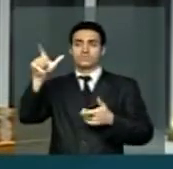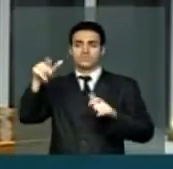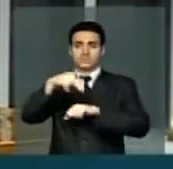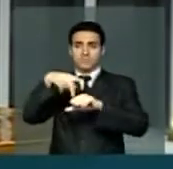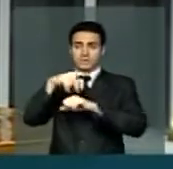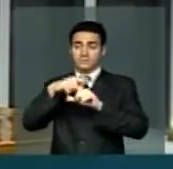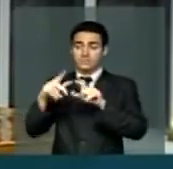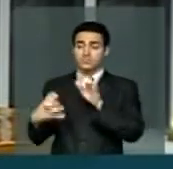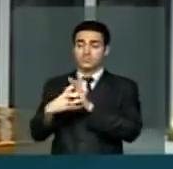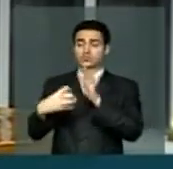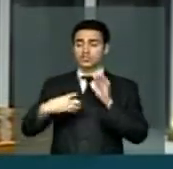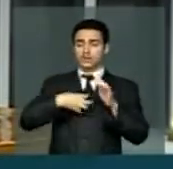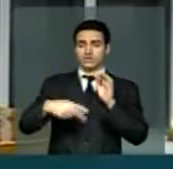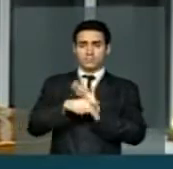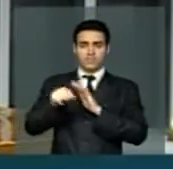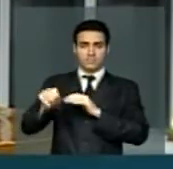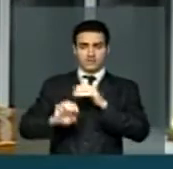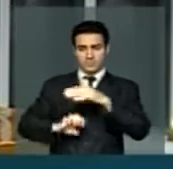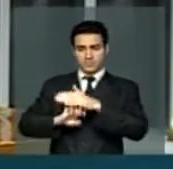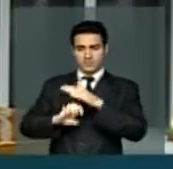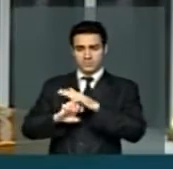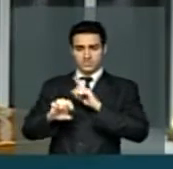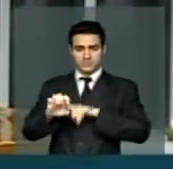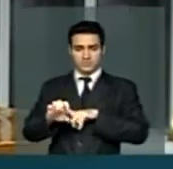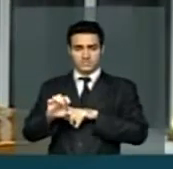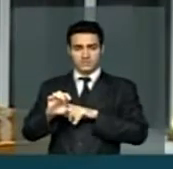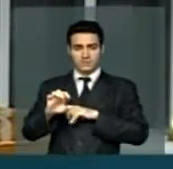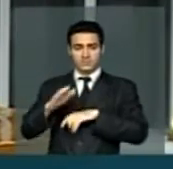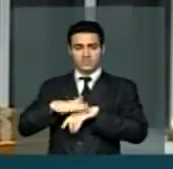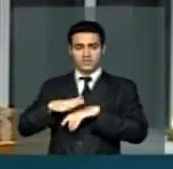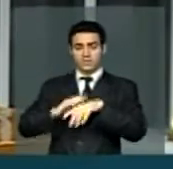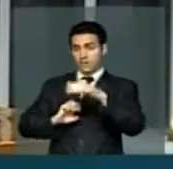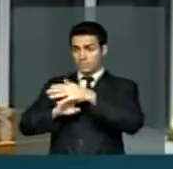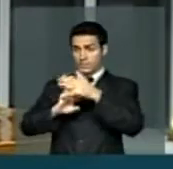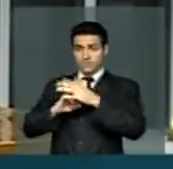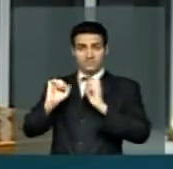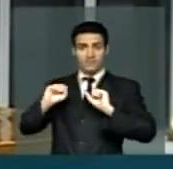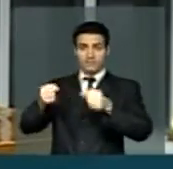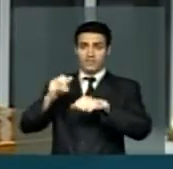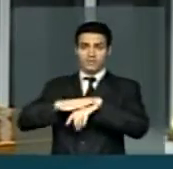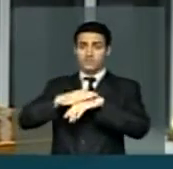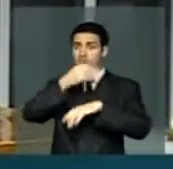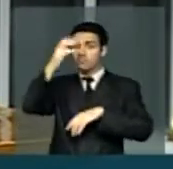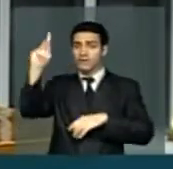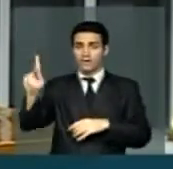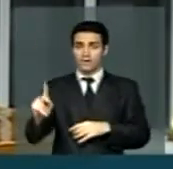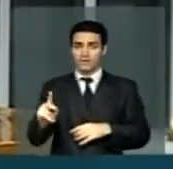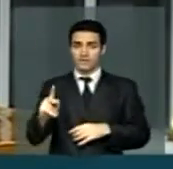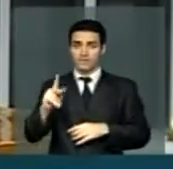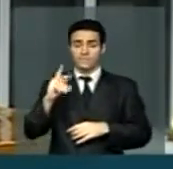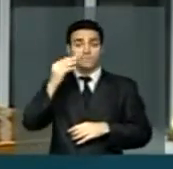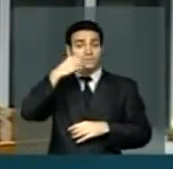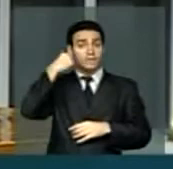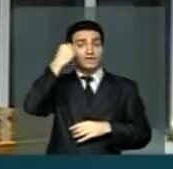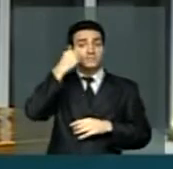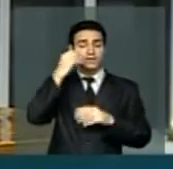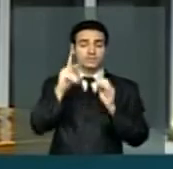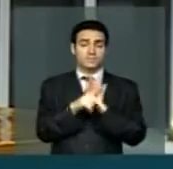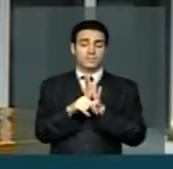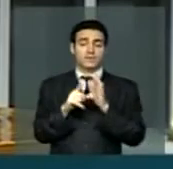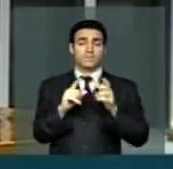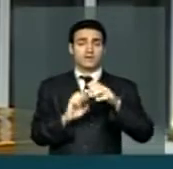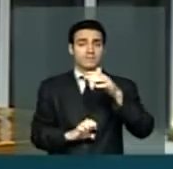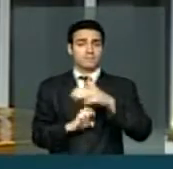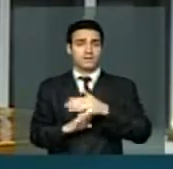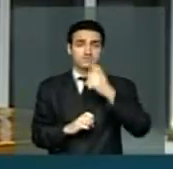da própria empresa. A natureza da empresa e o que ela defende, não é? Ela defende, ou seja, as experiências dessas empresas partem